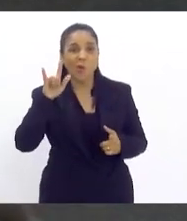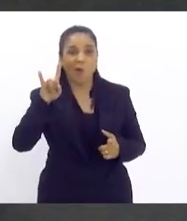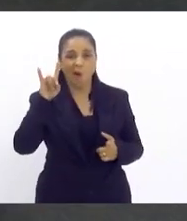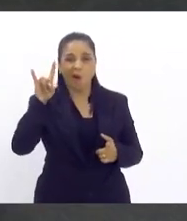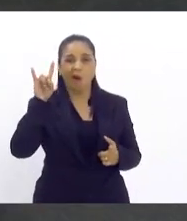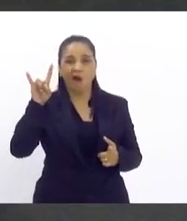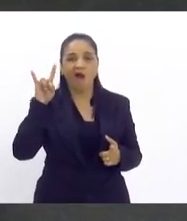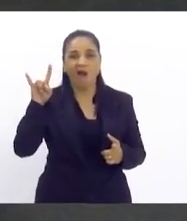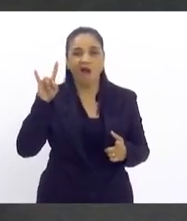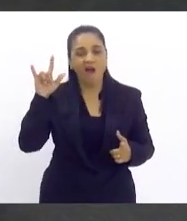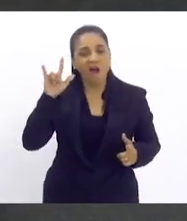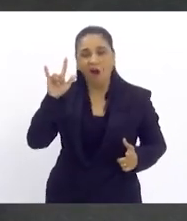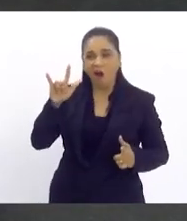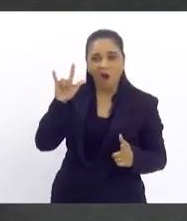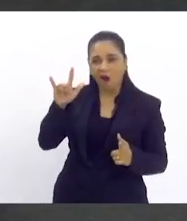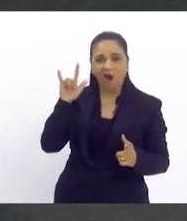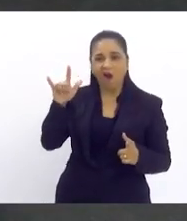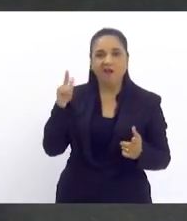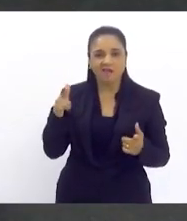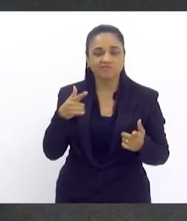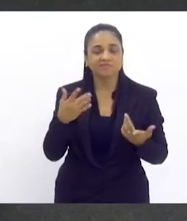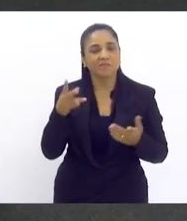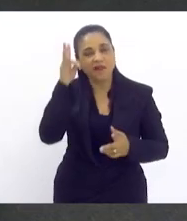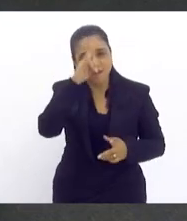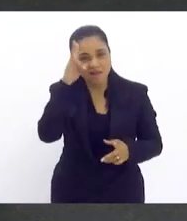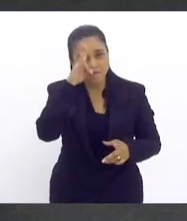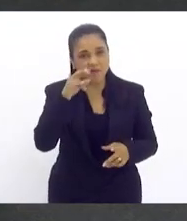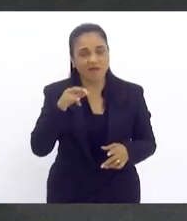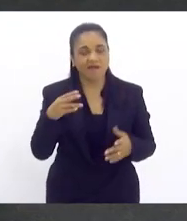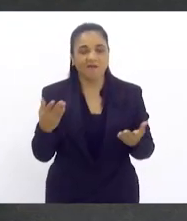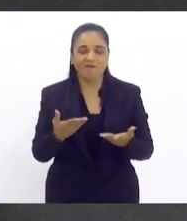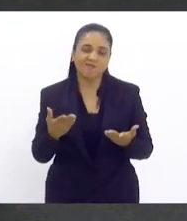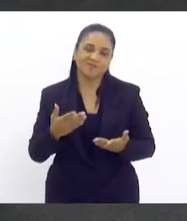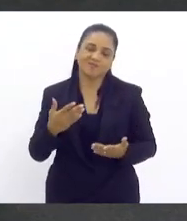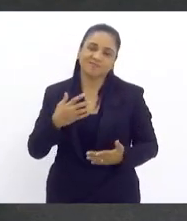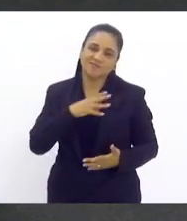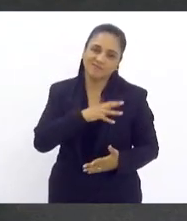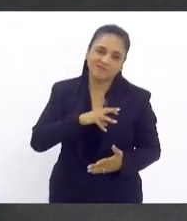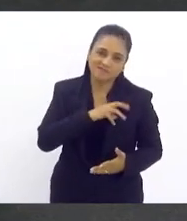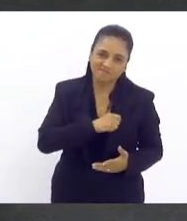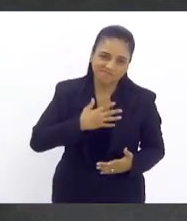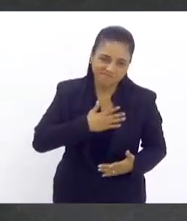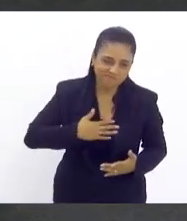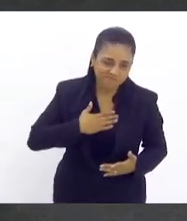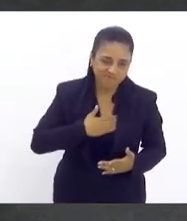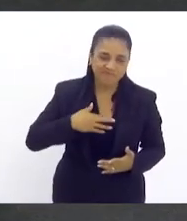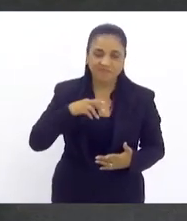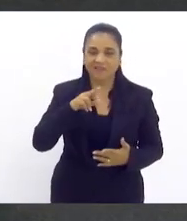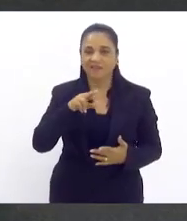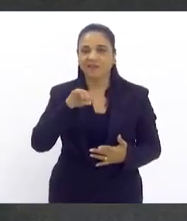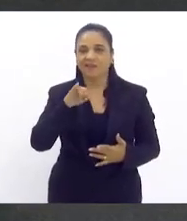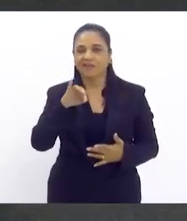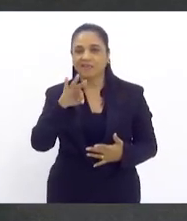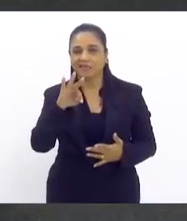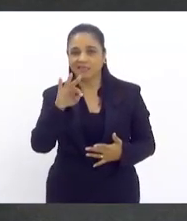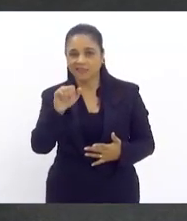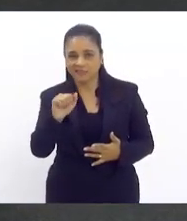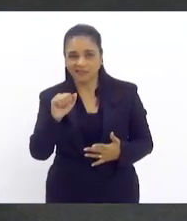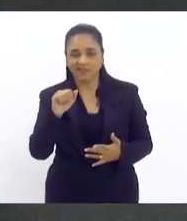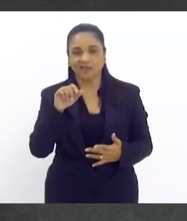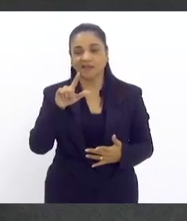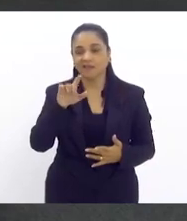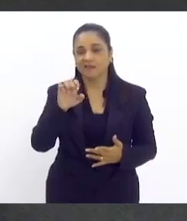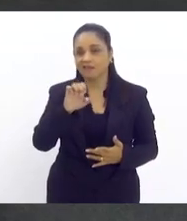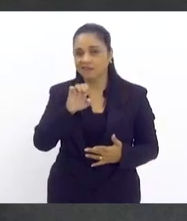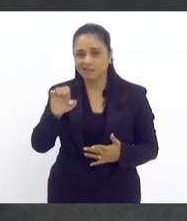uma vez a nossa querida Rita Lee, que partiu hoje, sempre foi uma grande contestadora, uma grande